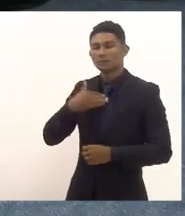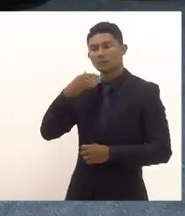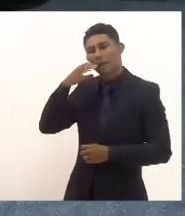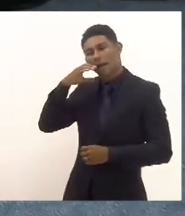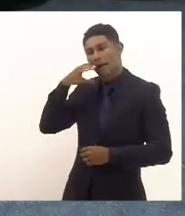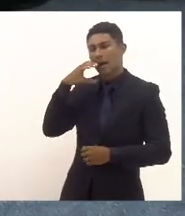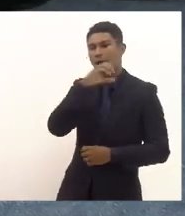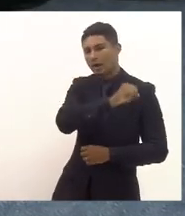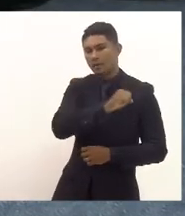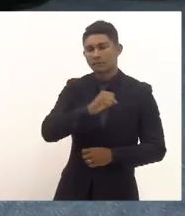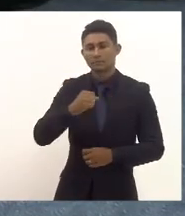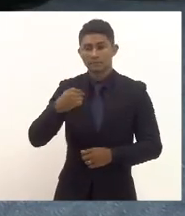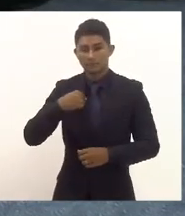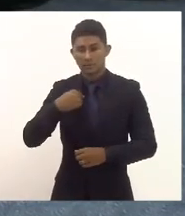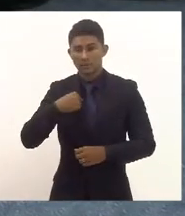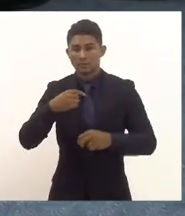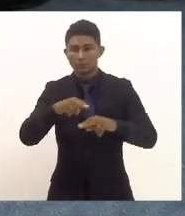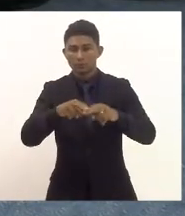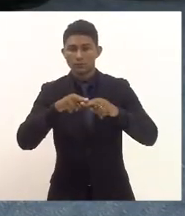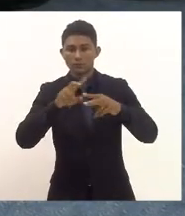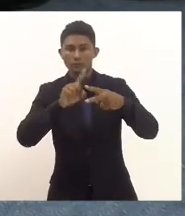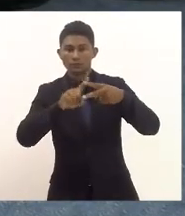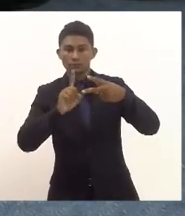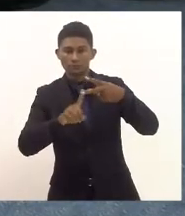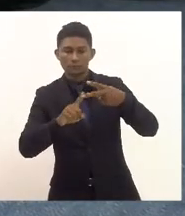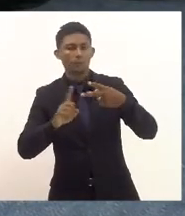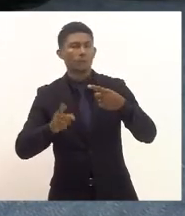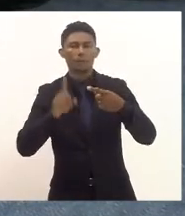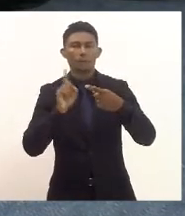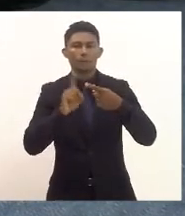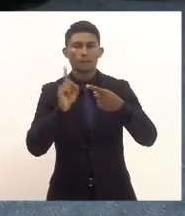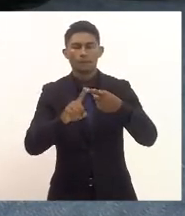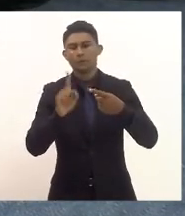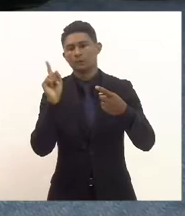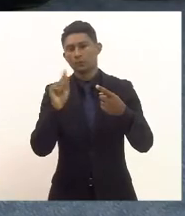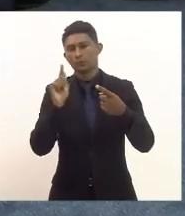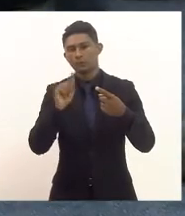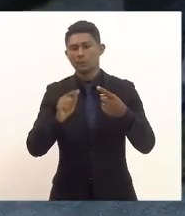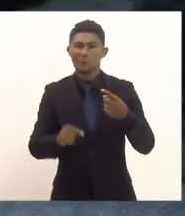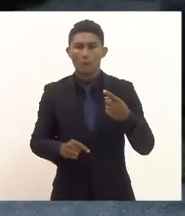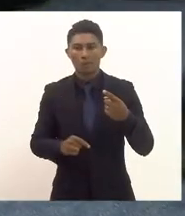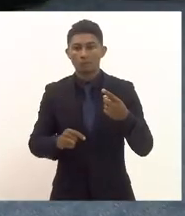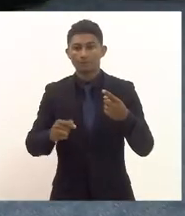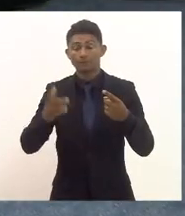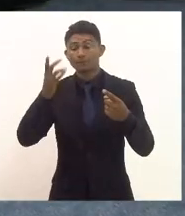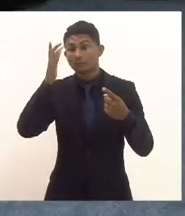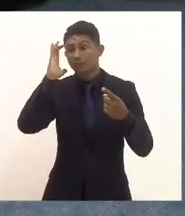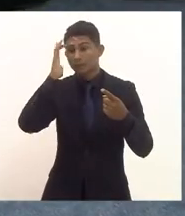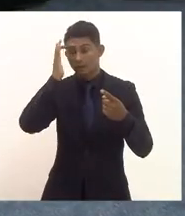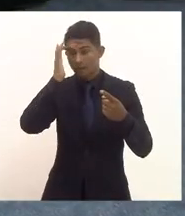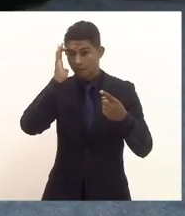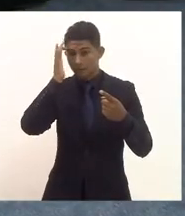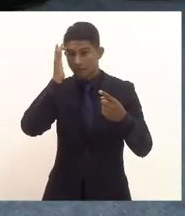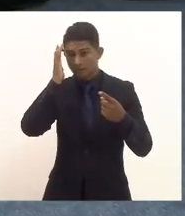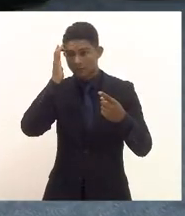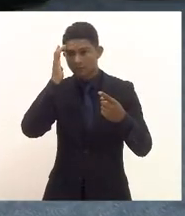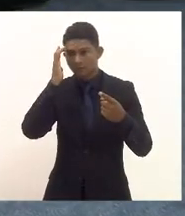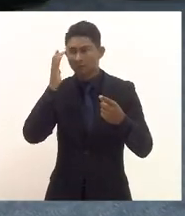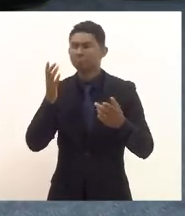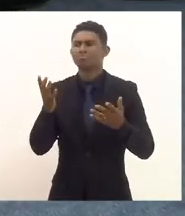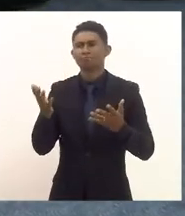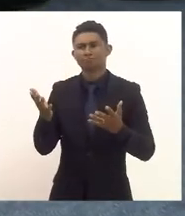duas ou três breve o primeiro porque eu acho muito